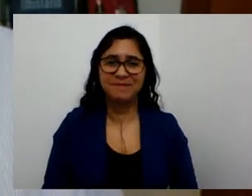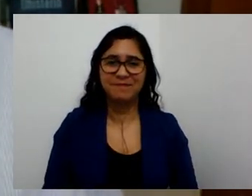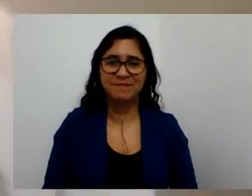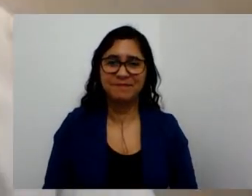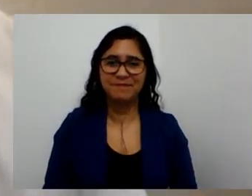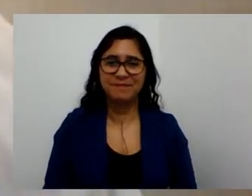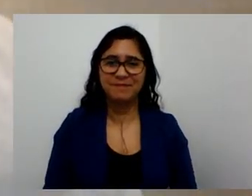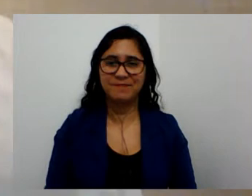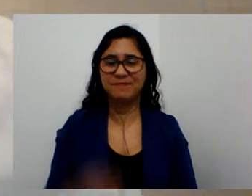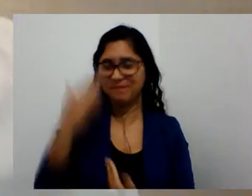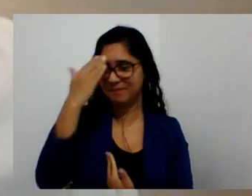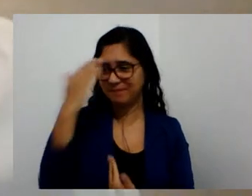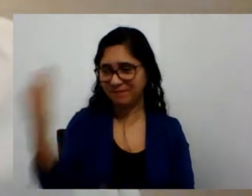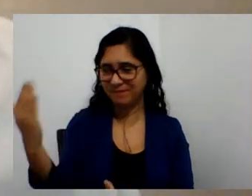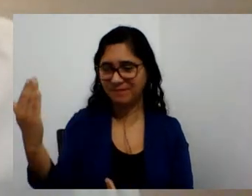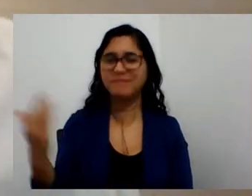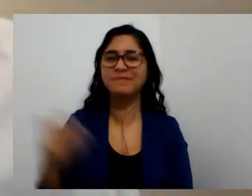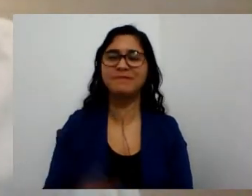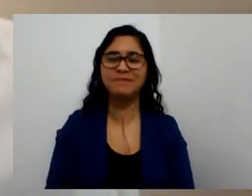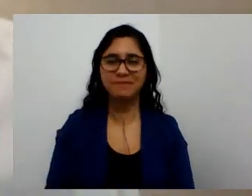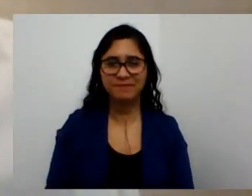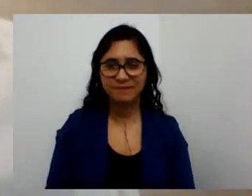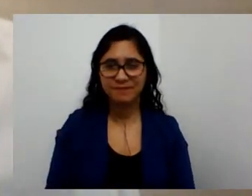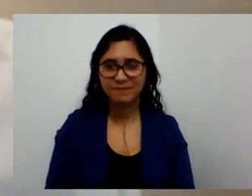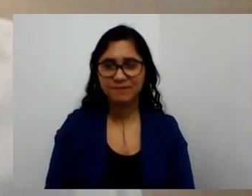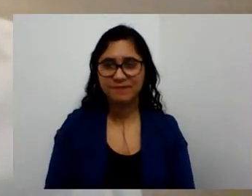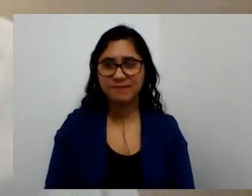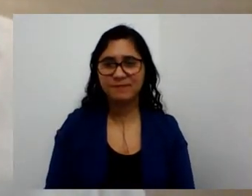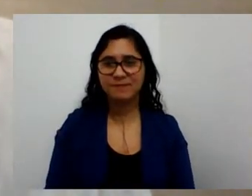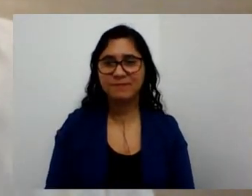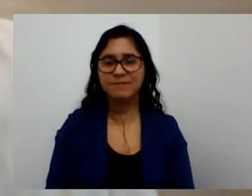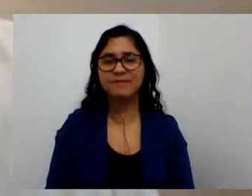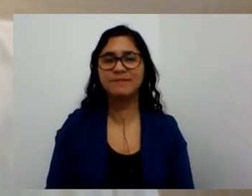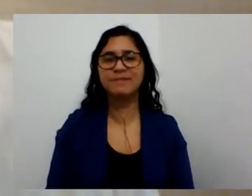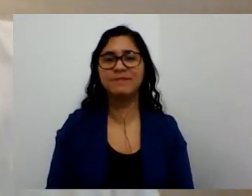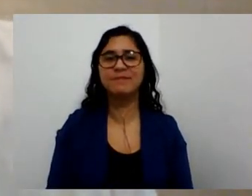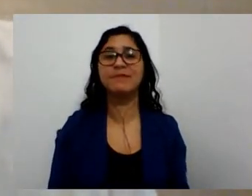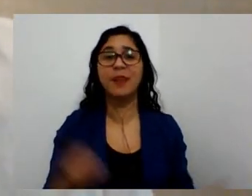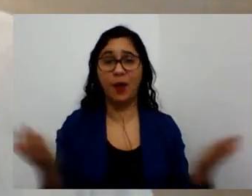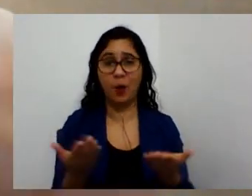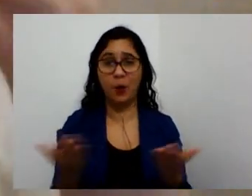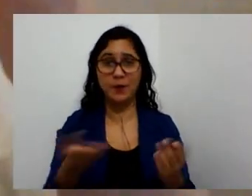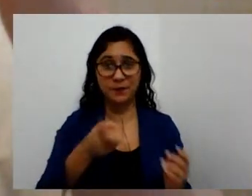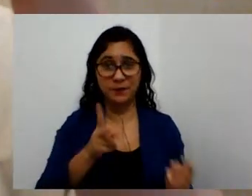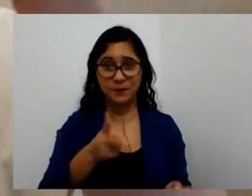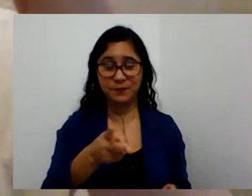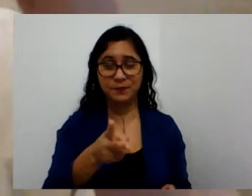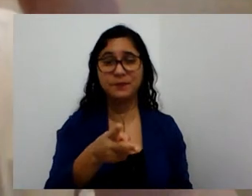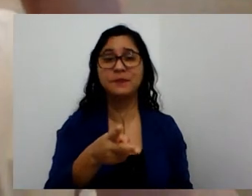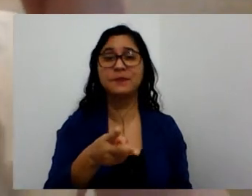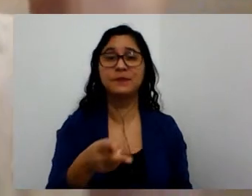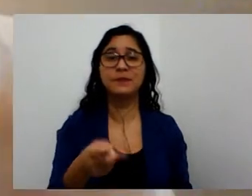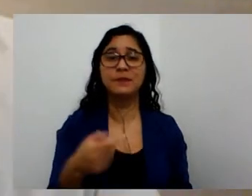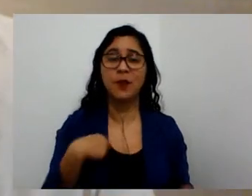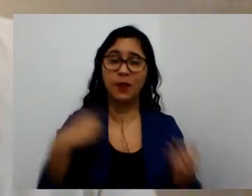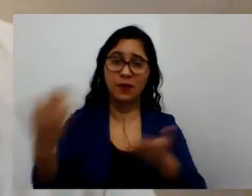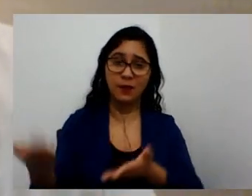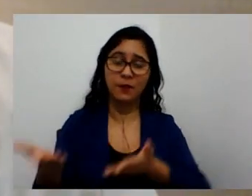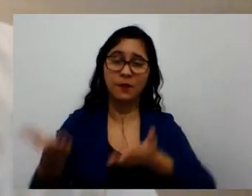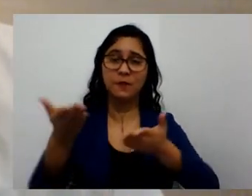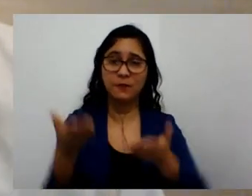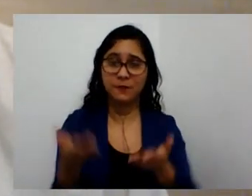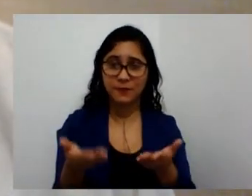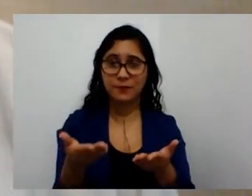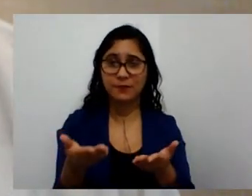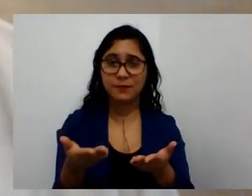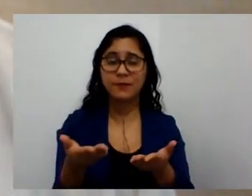obrigado. Muito obrigado. Então, dando continuidade, eu convido agora a fazer as